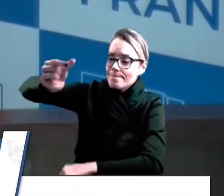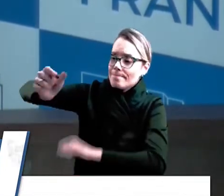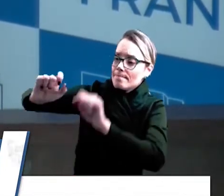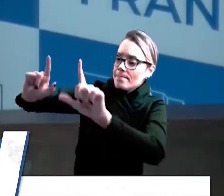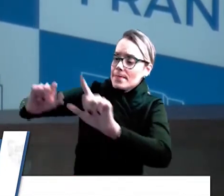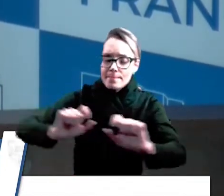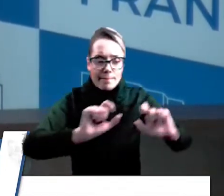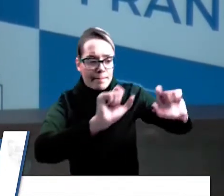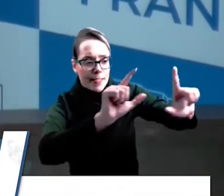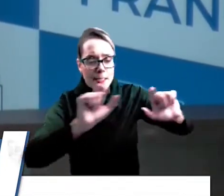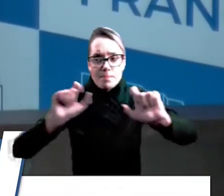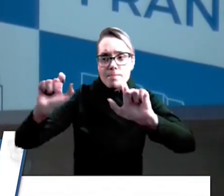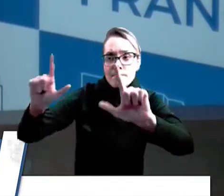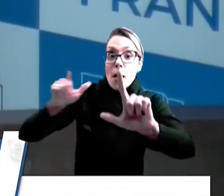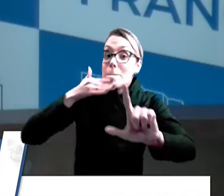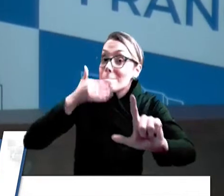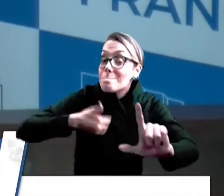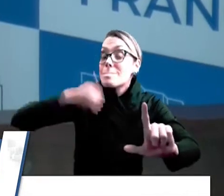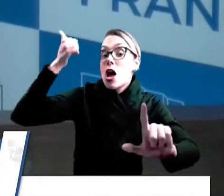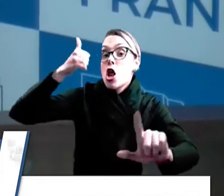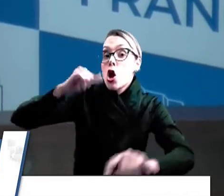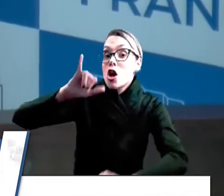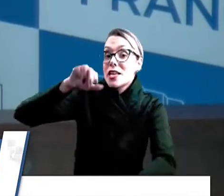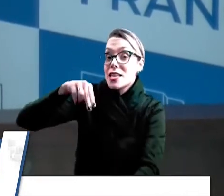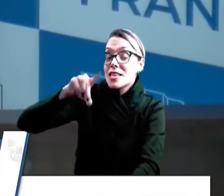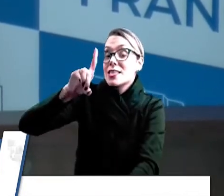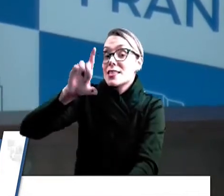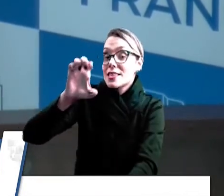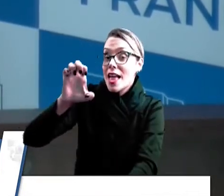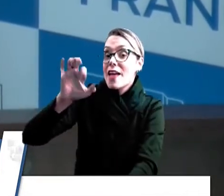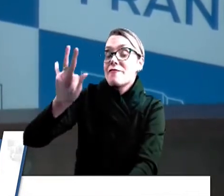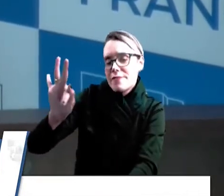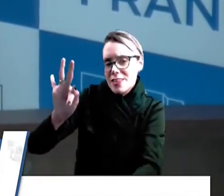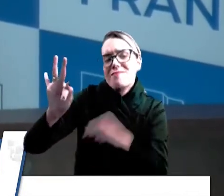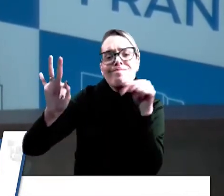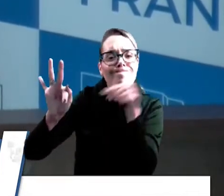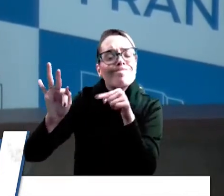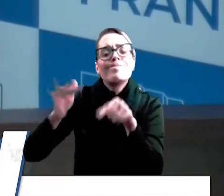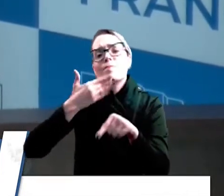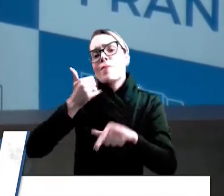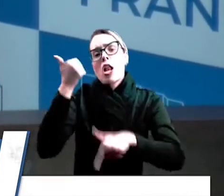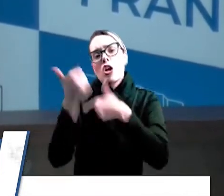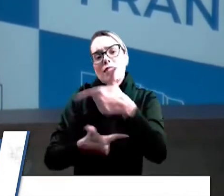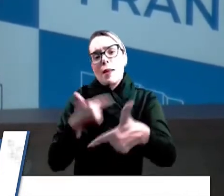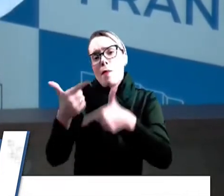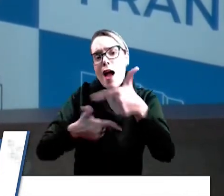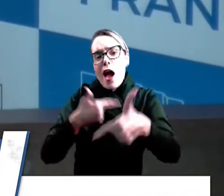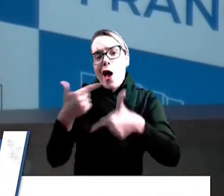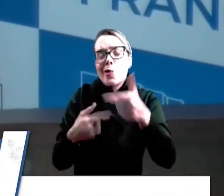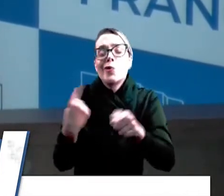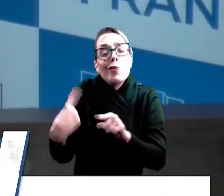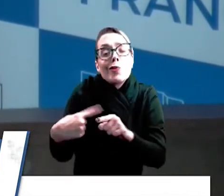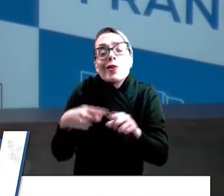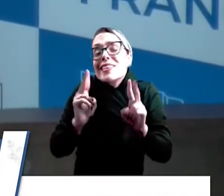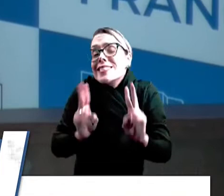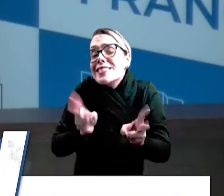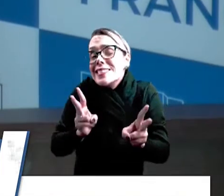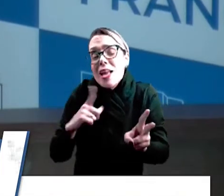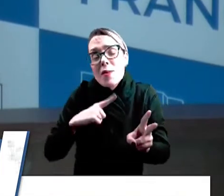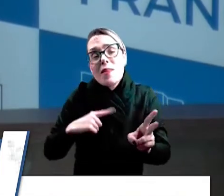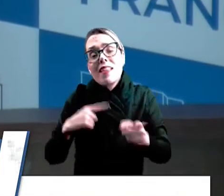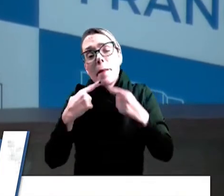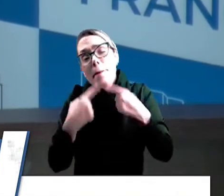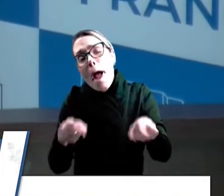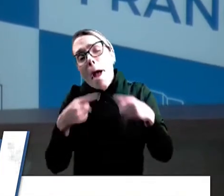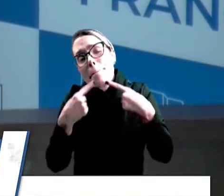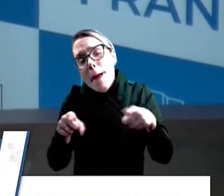poderia estar passando aí para a Indef, estar executando esse serviço, porque a reclamação é muito, na onde tem escoamento